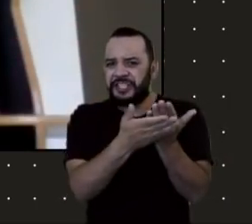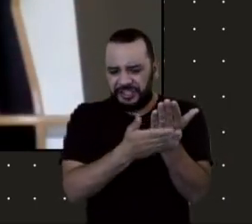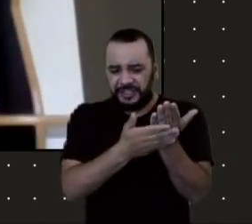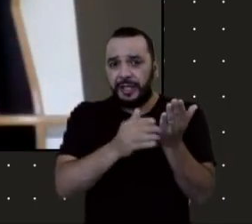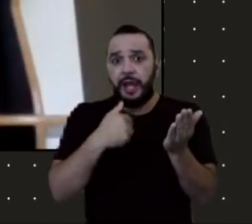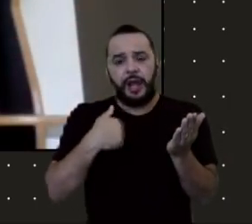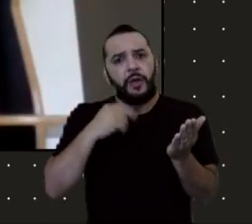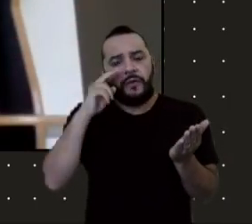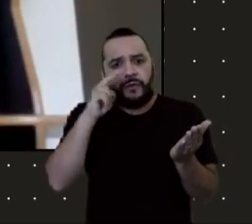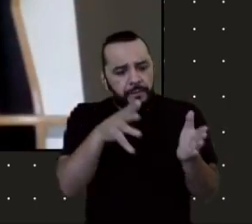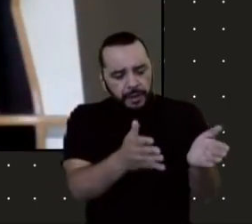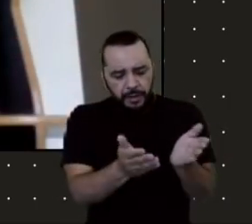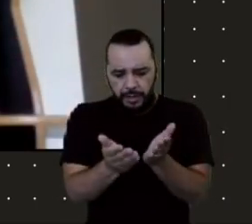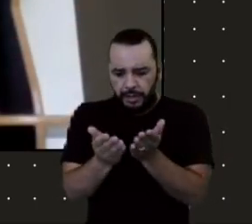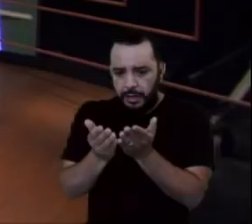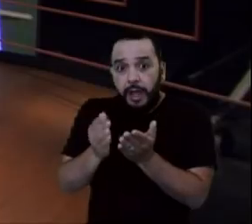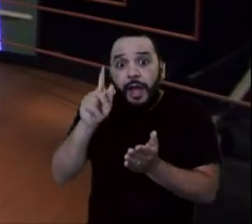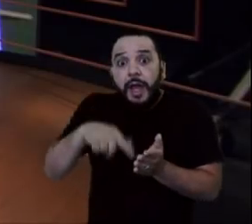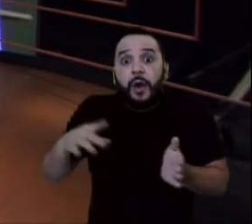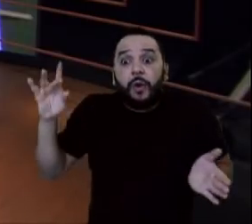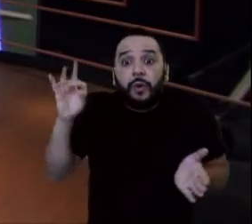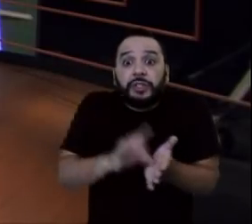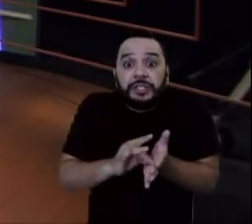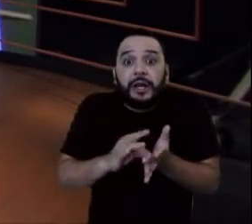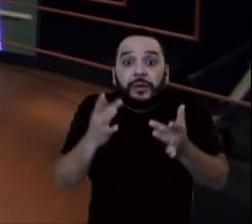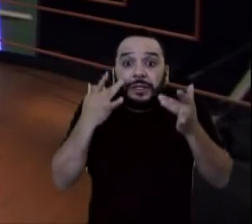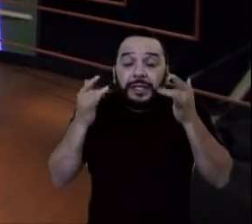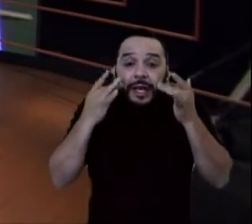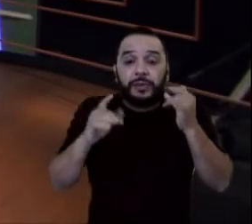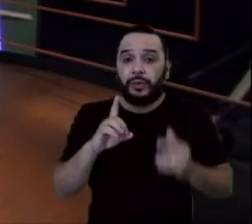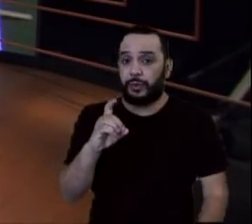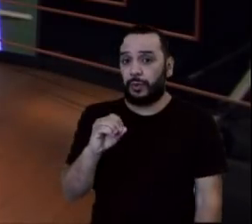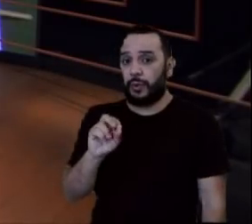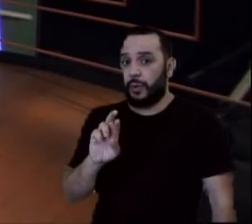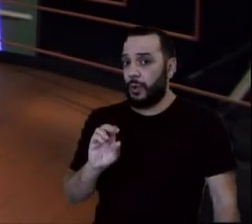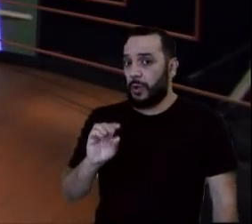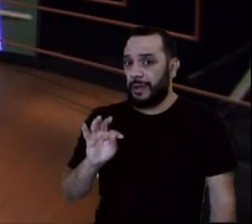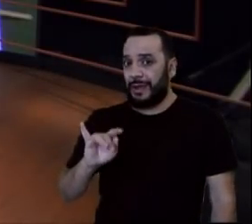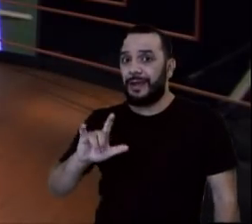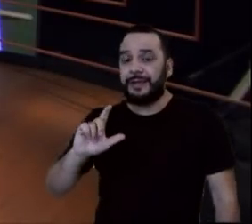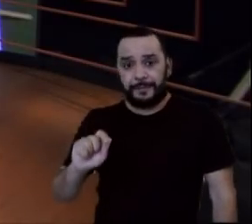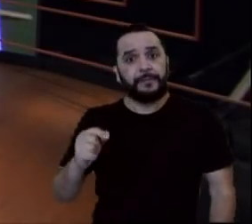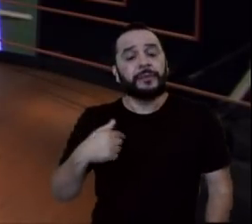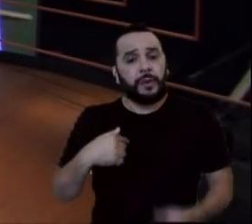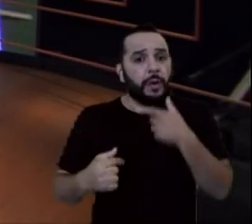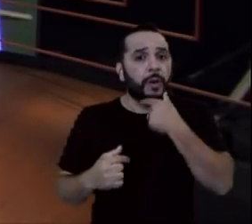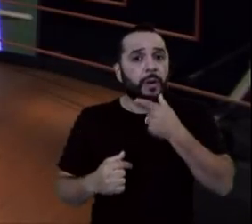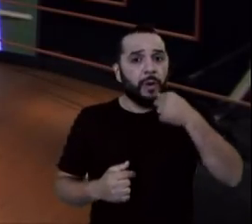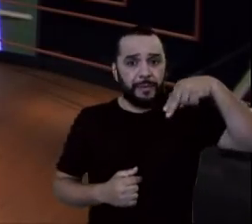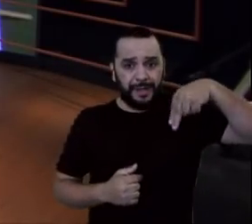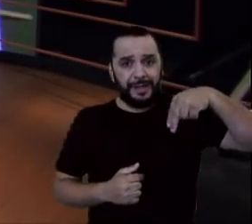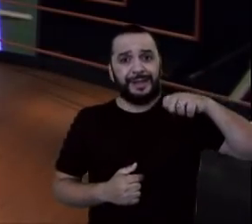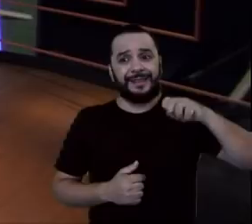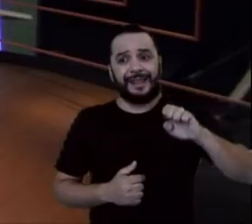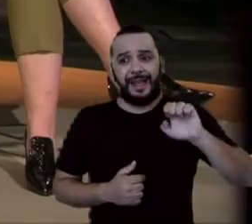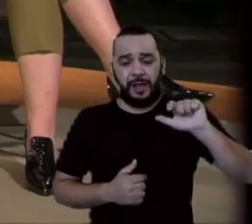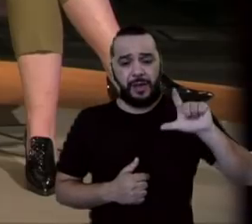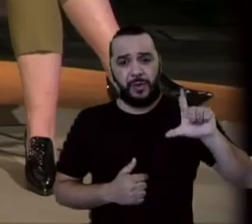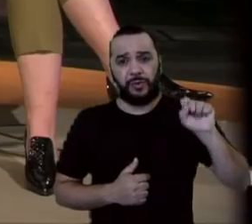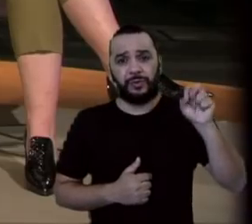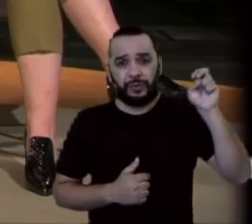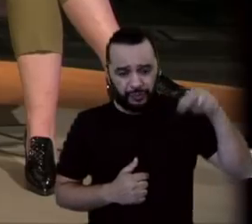peguei, era o original da peça Doroteia, com uma dedicatória de próprio punho do Nelson